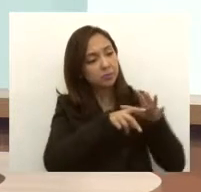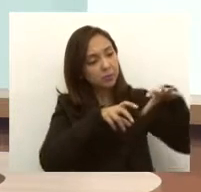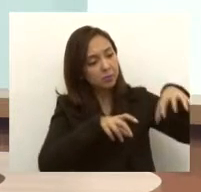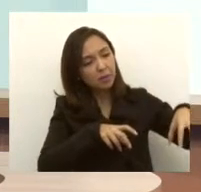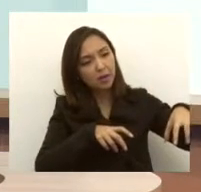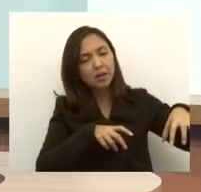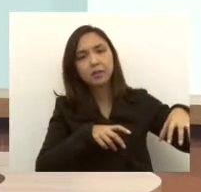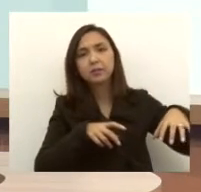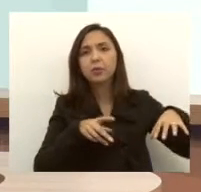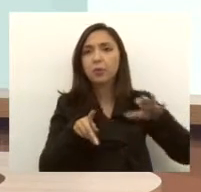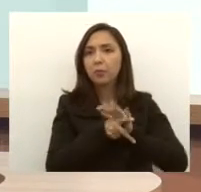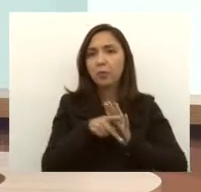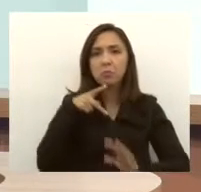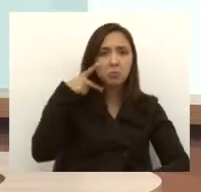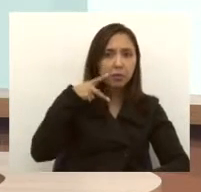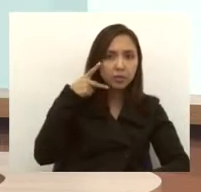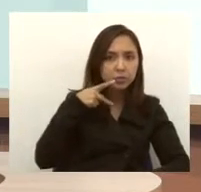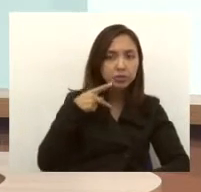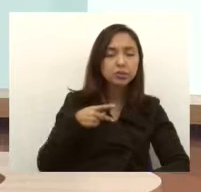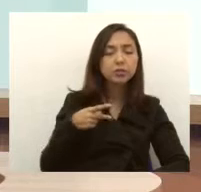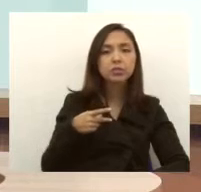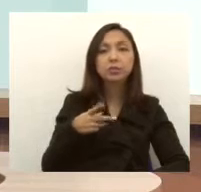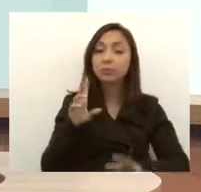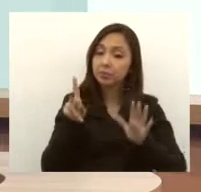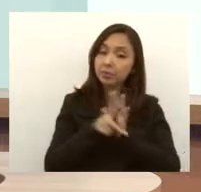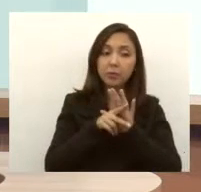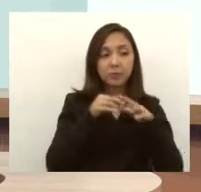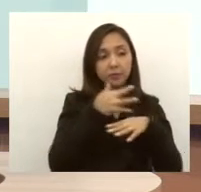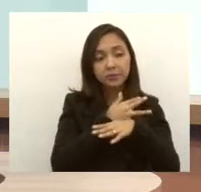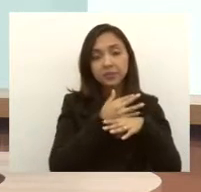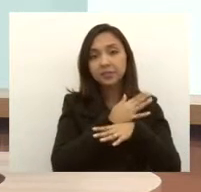questão partidárias, mas como a questão da cidade.